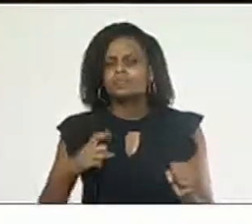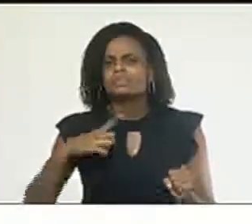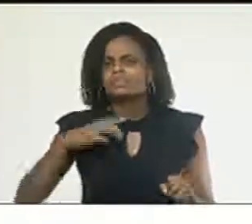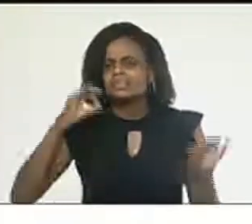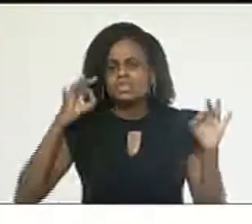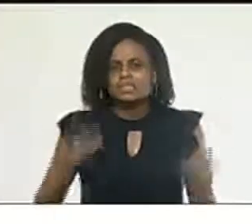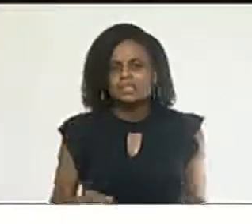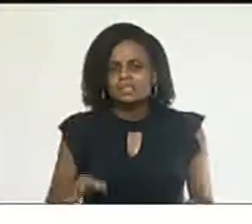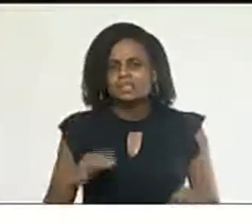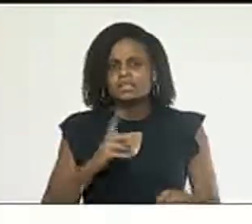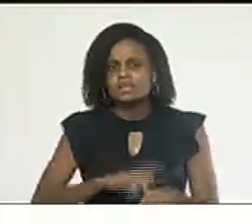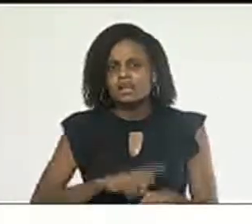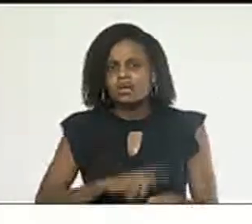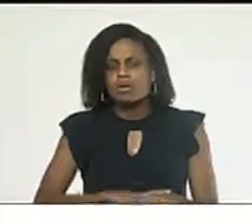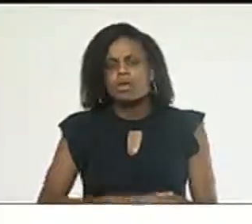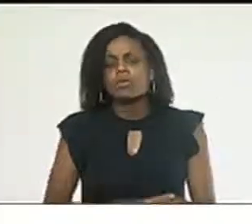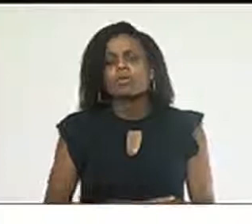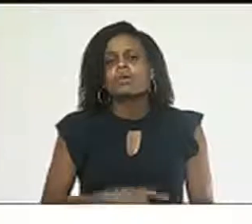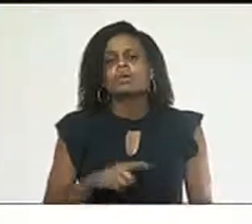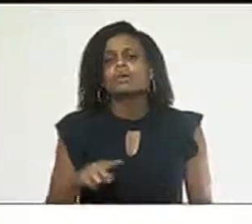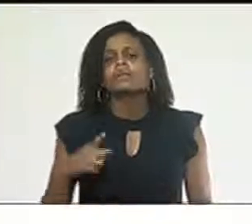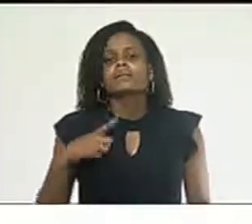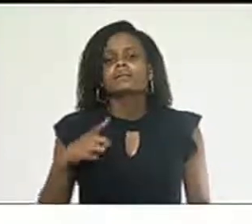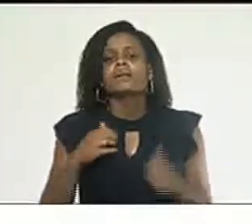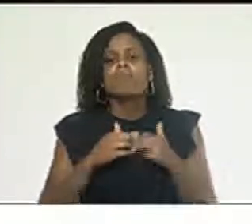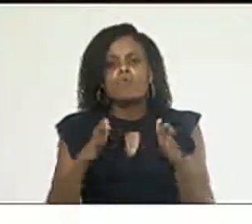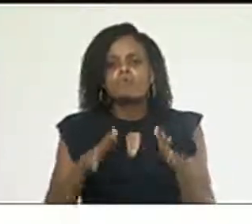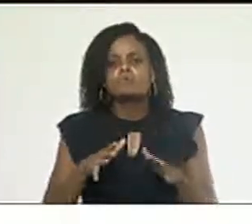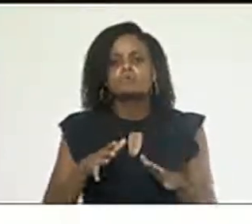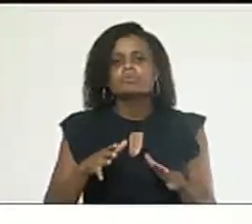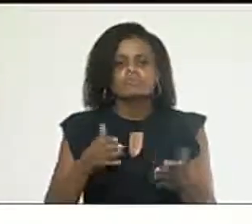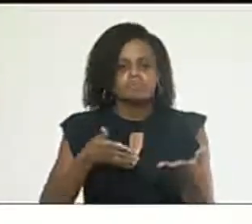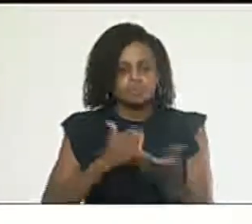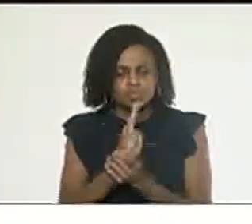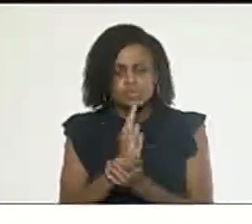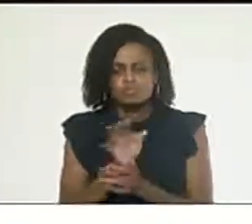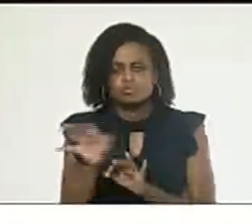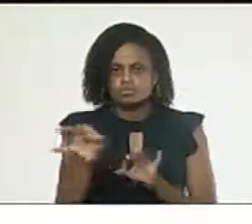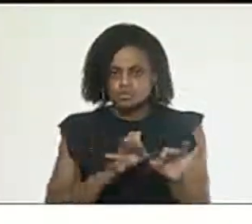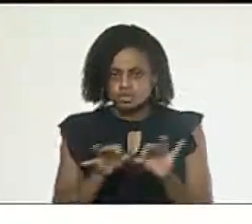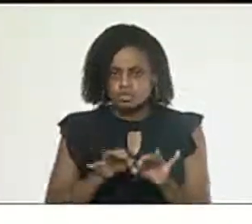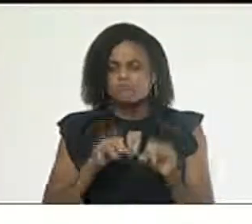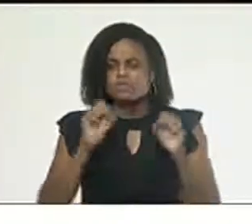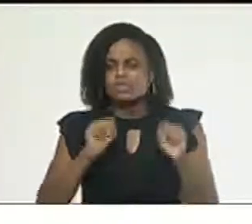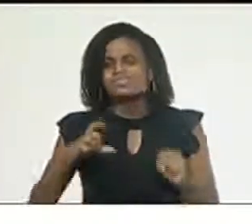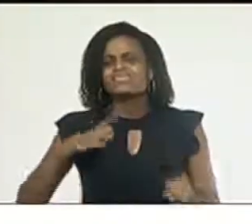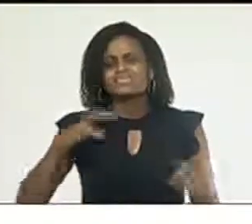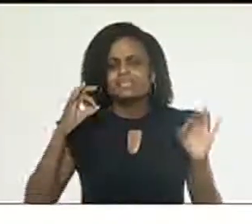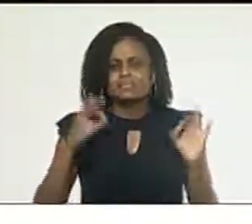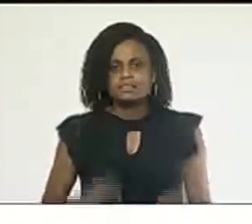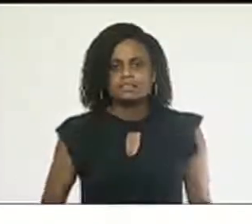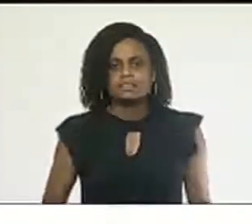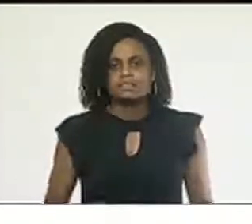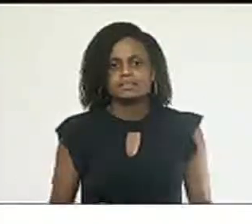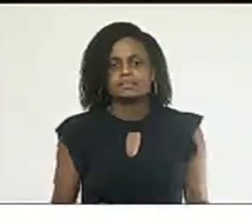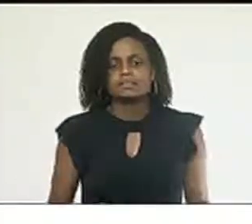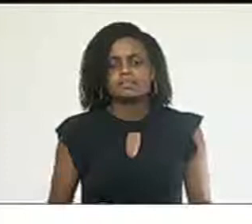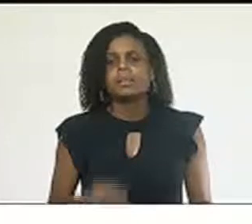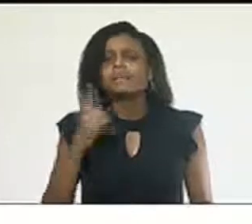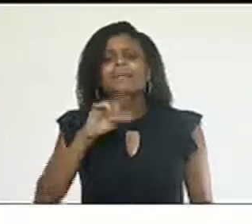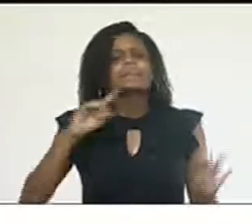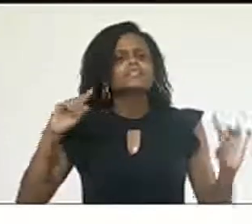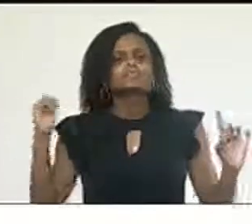hora que tiver implantado aqui a aprovação desse projeto, pode ficar certo, ganha a Assembleia